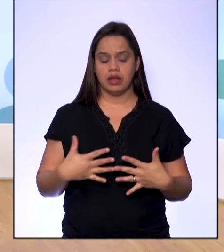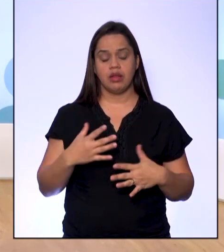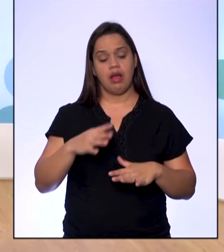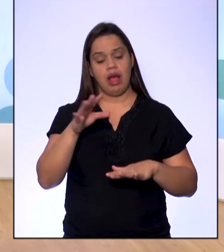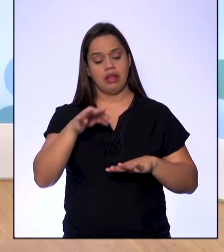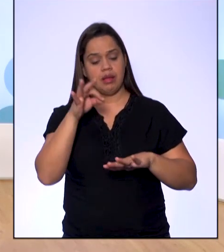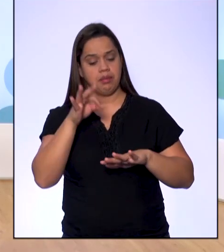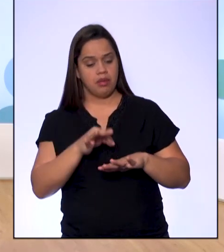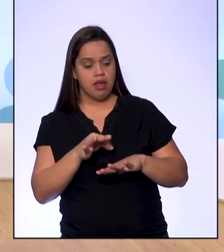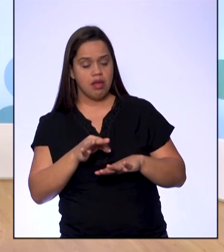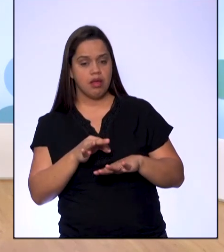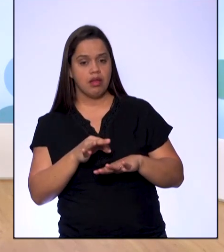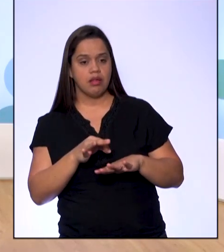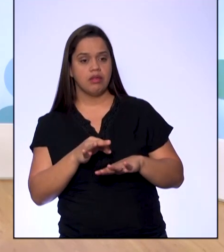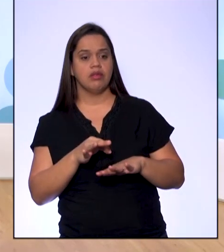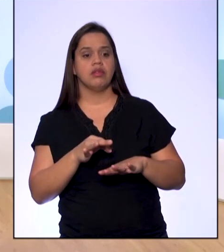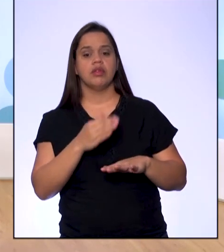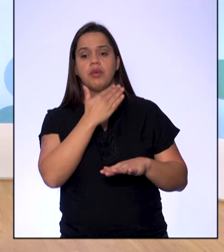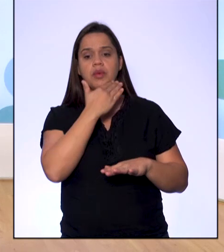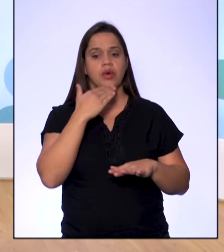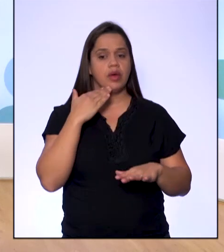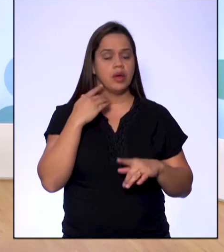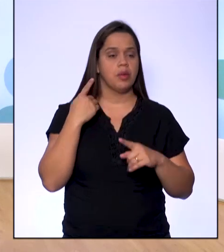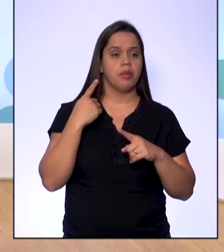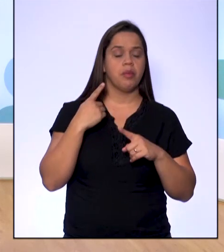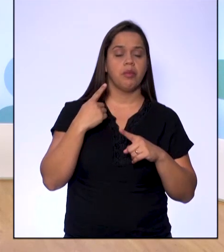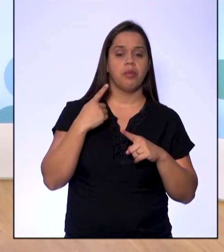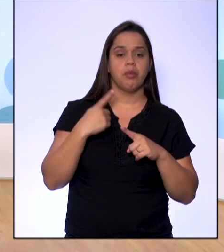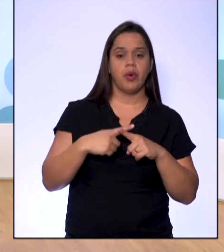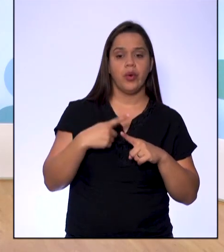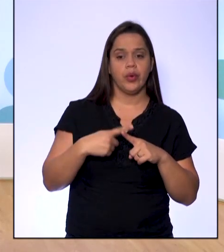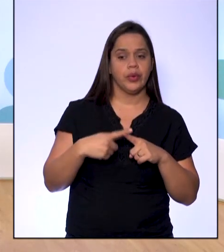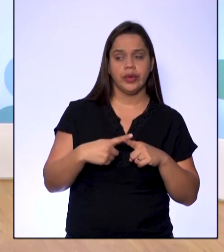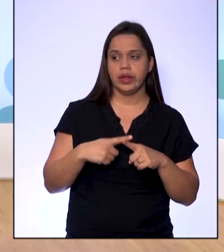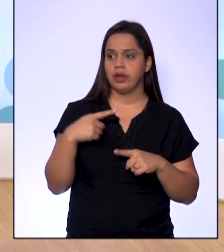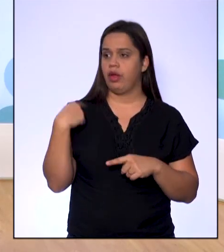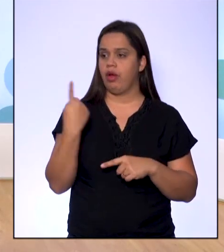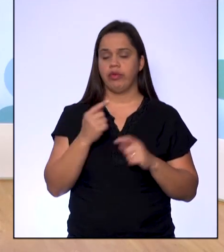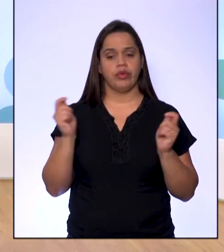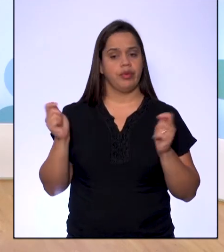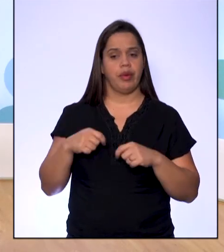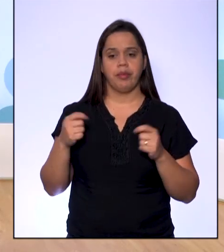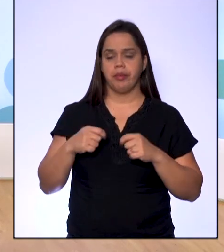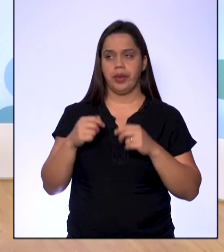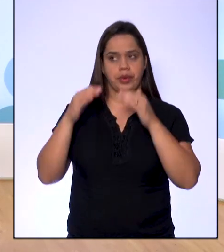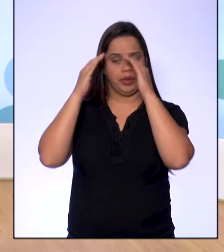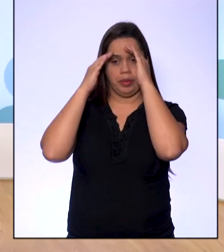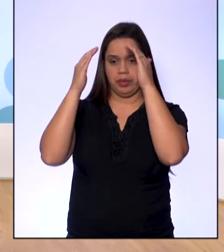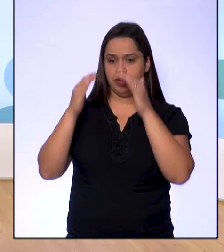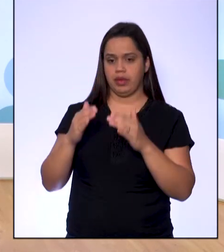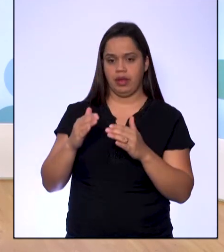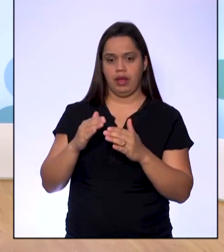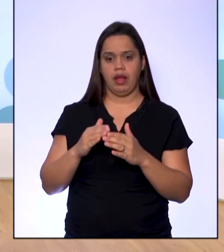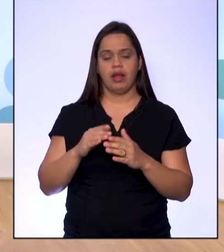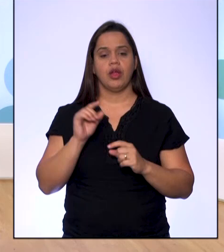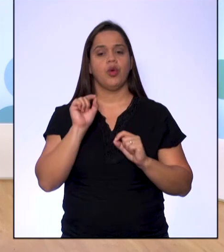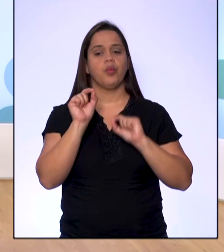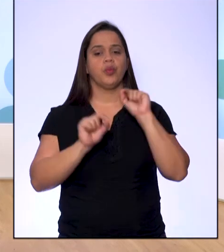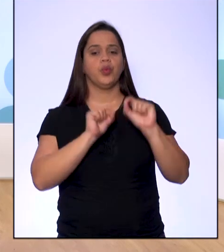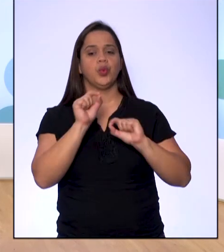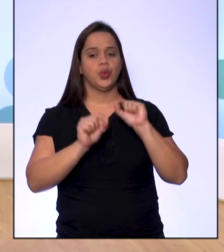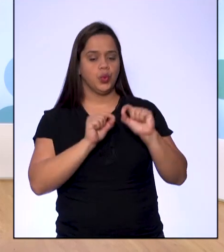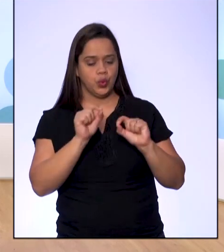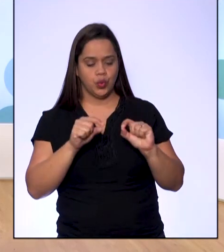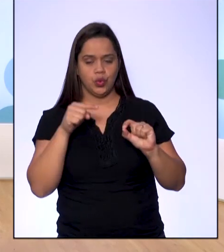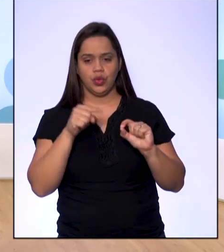pois não somos capazes de respeitá-las. Por que não somos capazes de respeitá-las? O motivo delas estarem morrendo, então